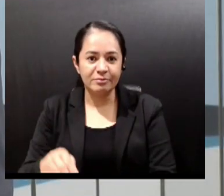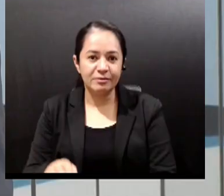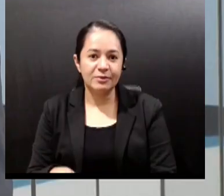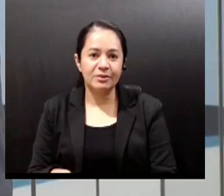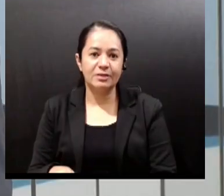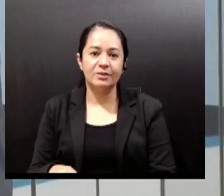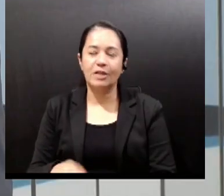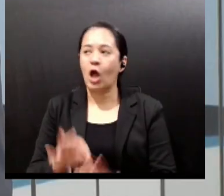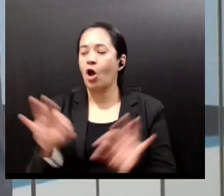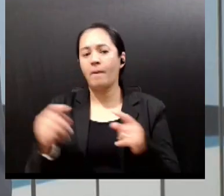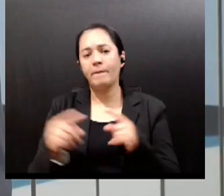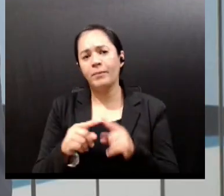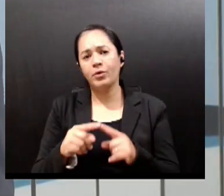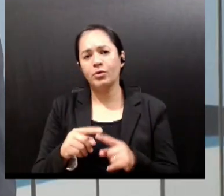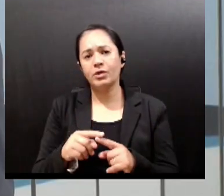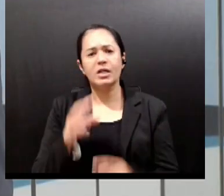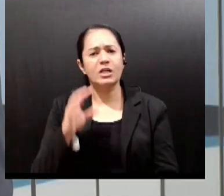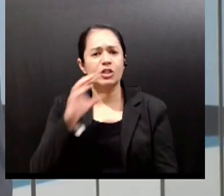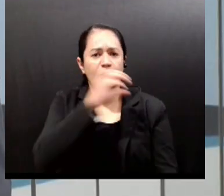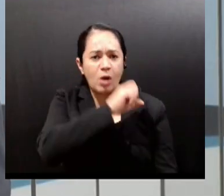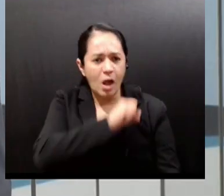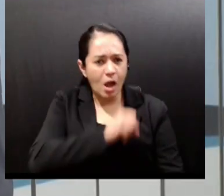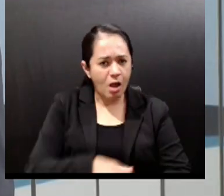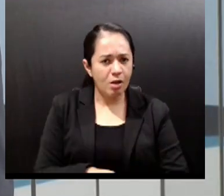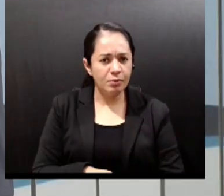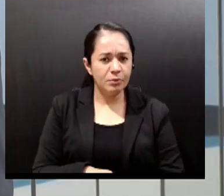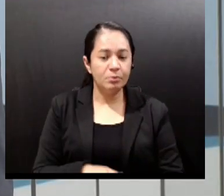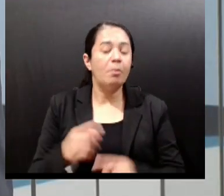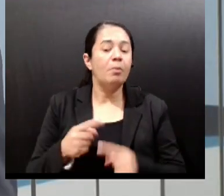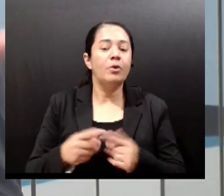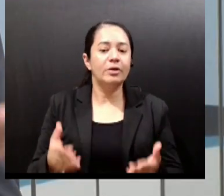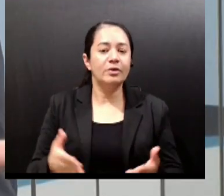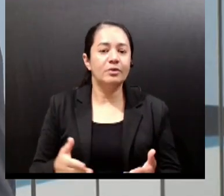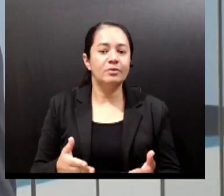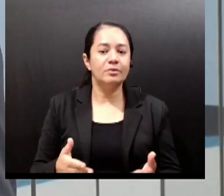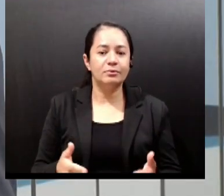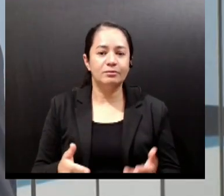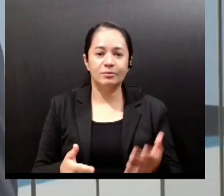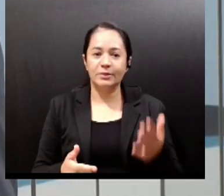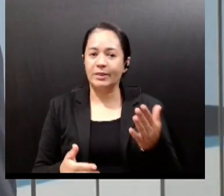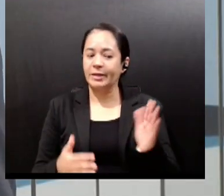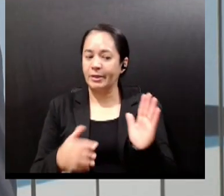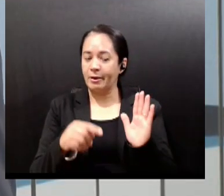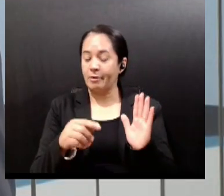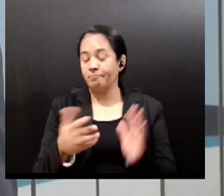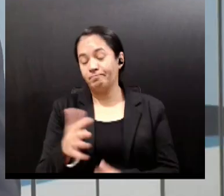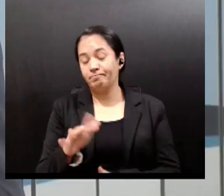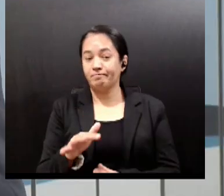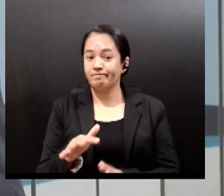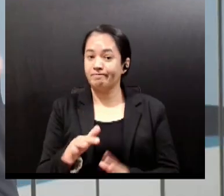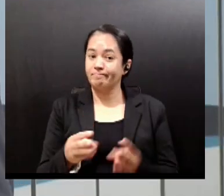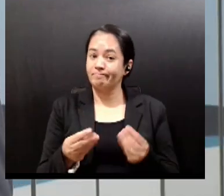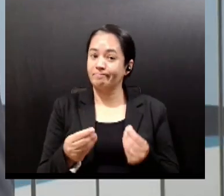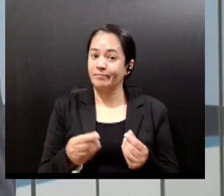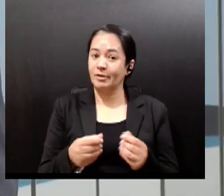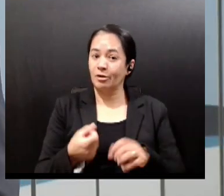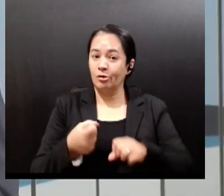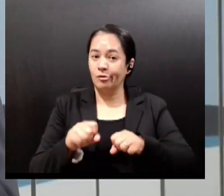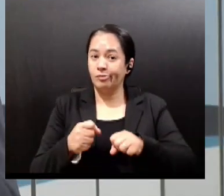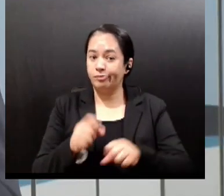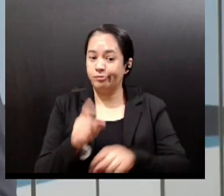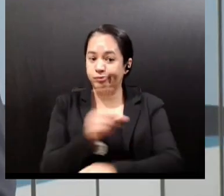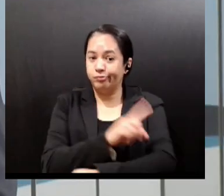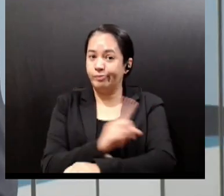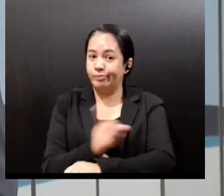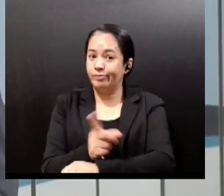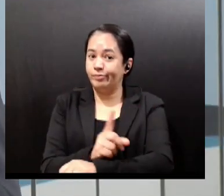ele chegou na metade do tempo? Provavelmente ele não cumpriu o excesso de velocidade e